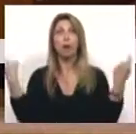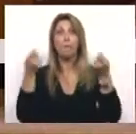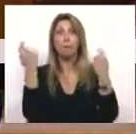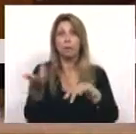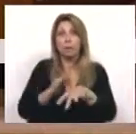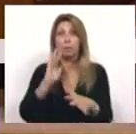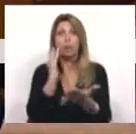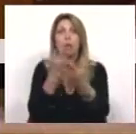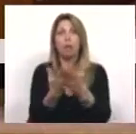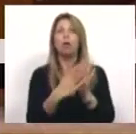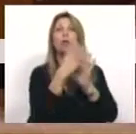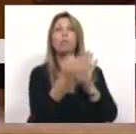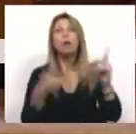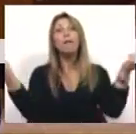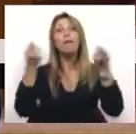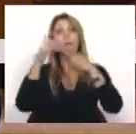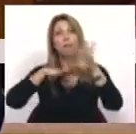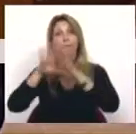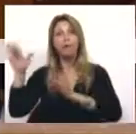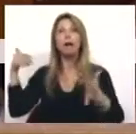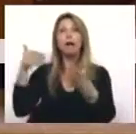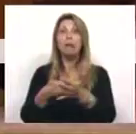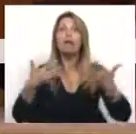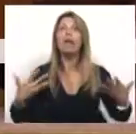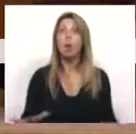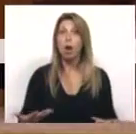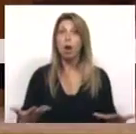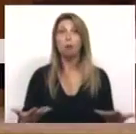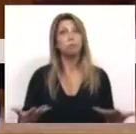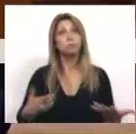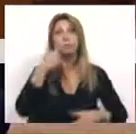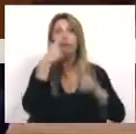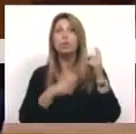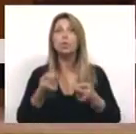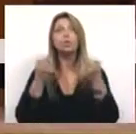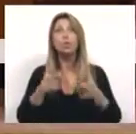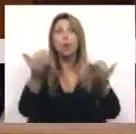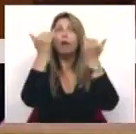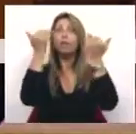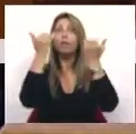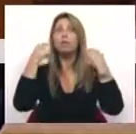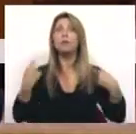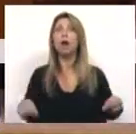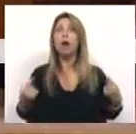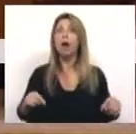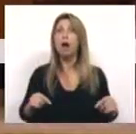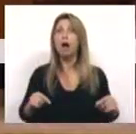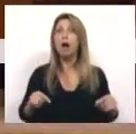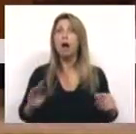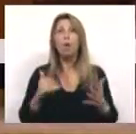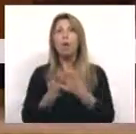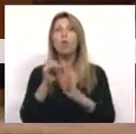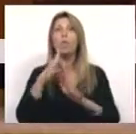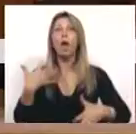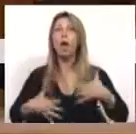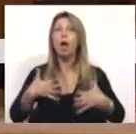modelo de campanhas produzido até à data acaba por chegar pouco às pessoas, sem lhes criar uma inquietação suficiente